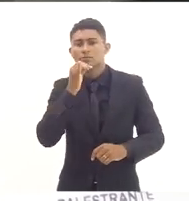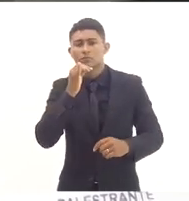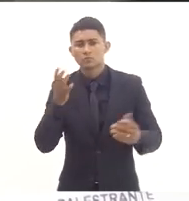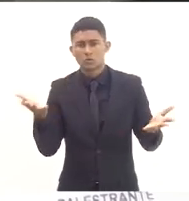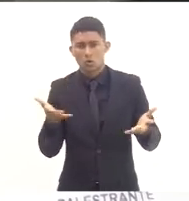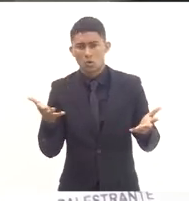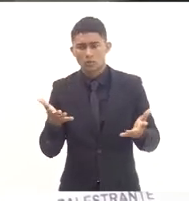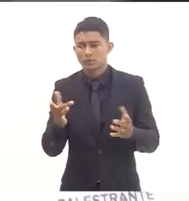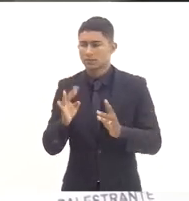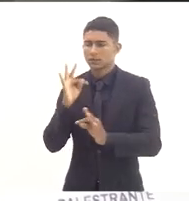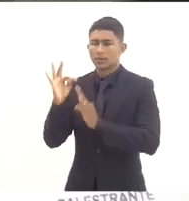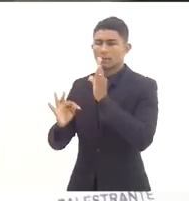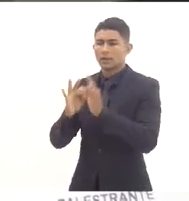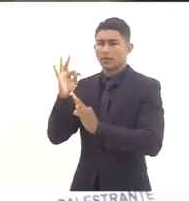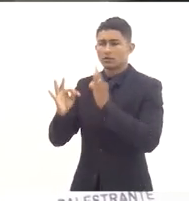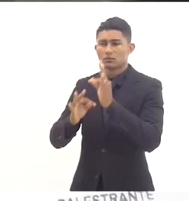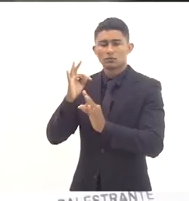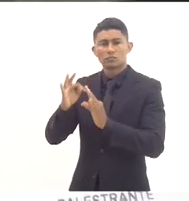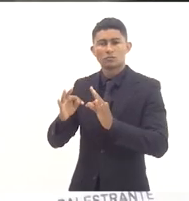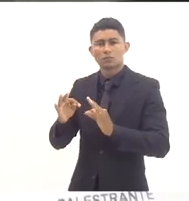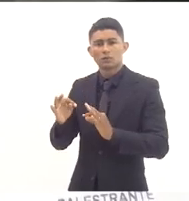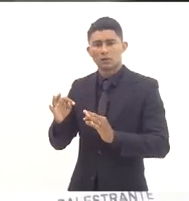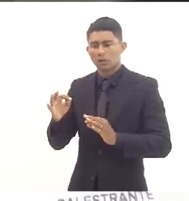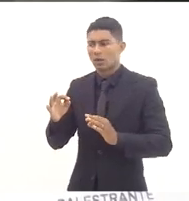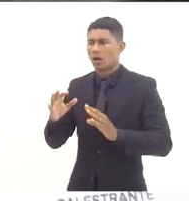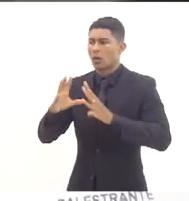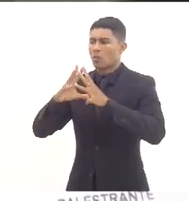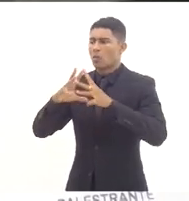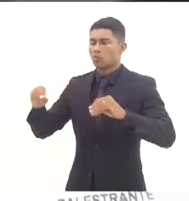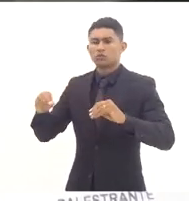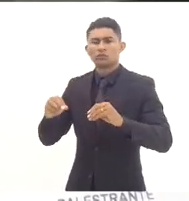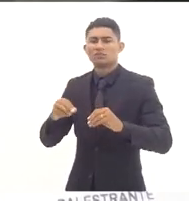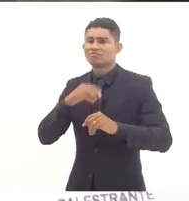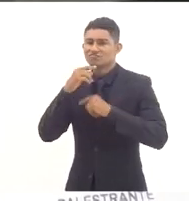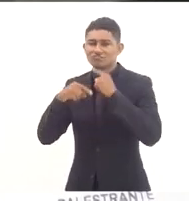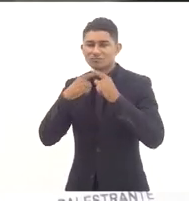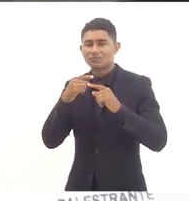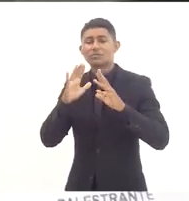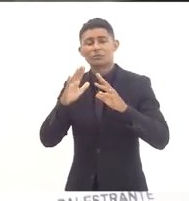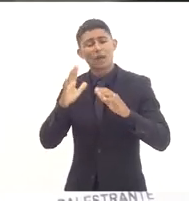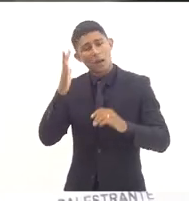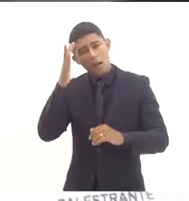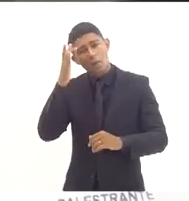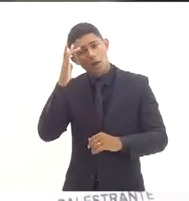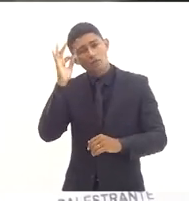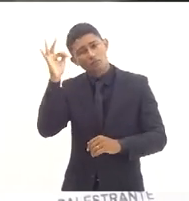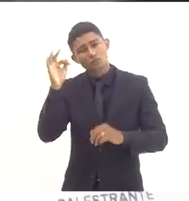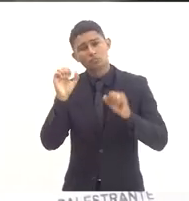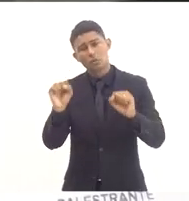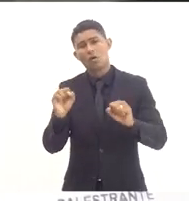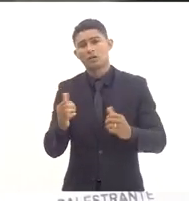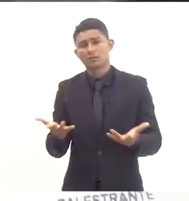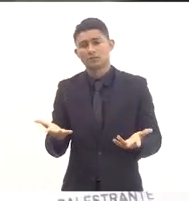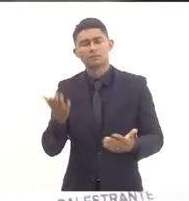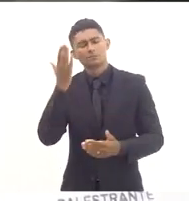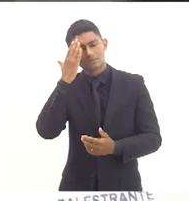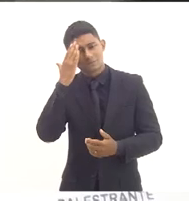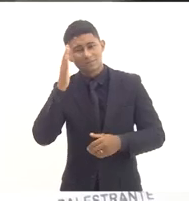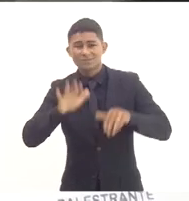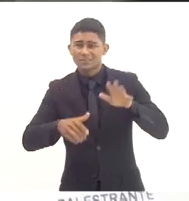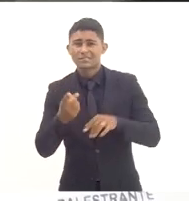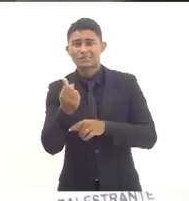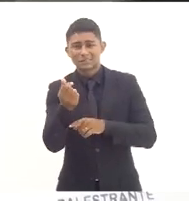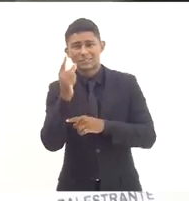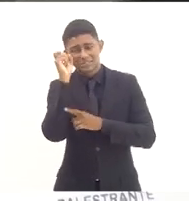de cura de tratamento mas amanhã pode ter envistam tá o tempo o amor de vocês eu sei que o recurso nem sempre